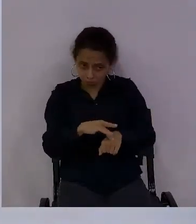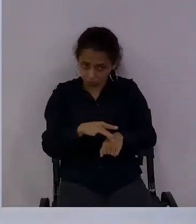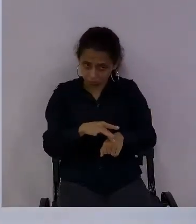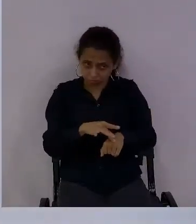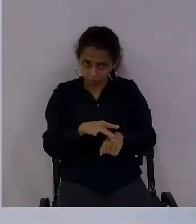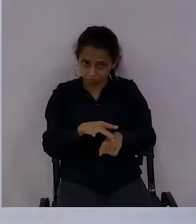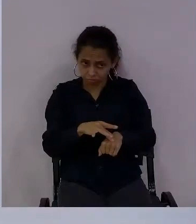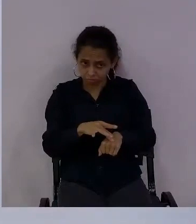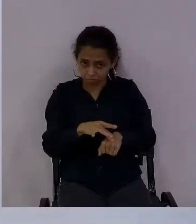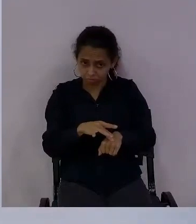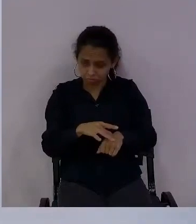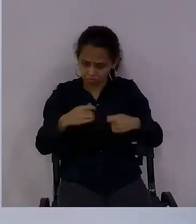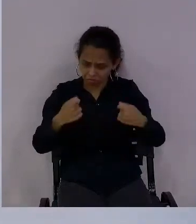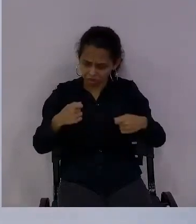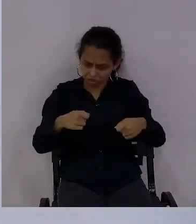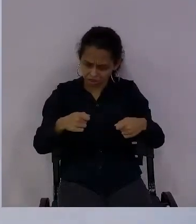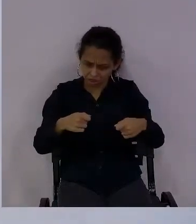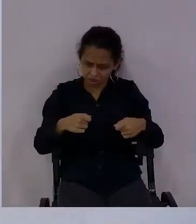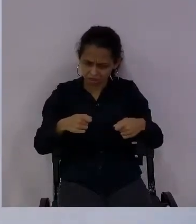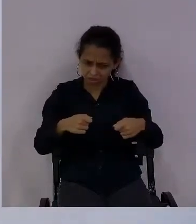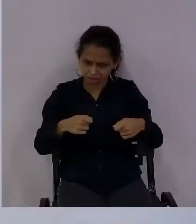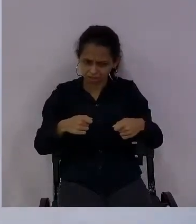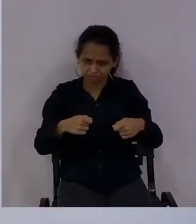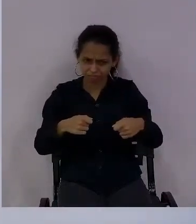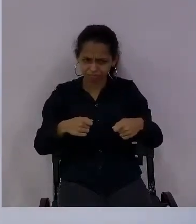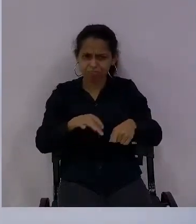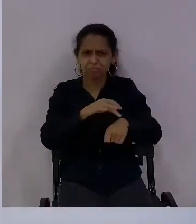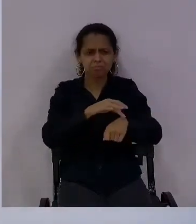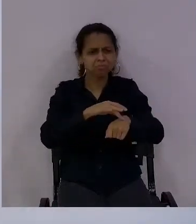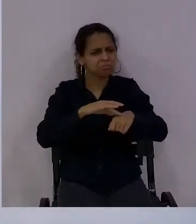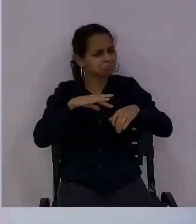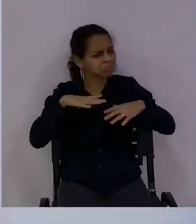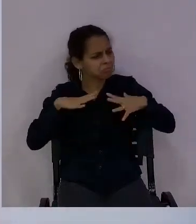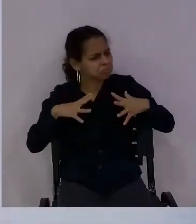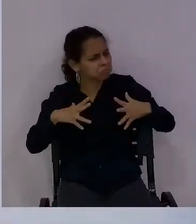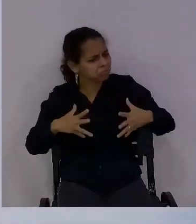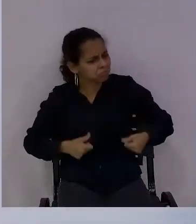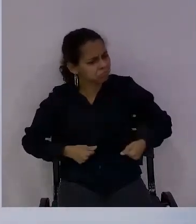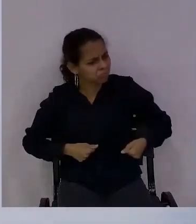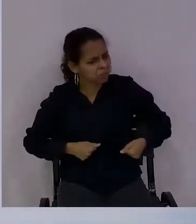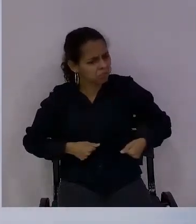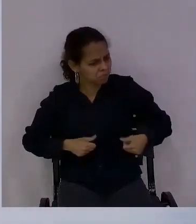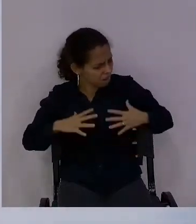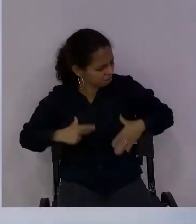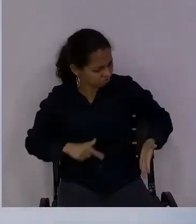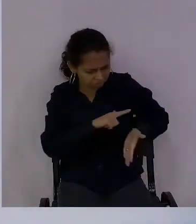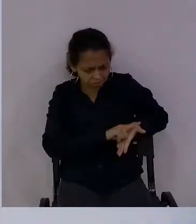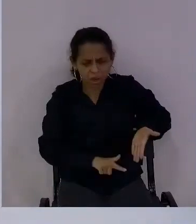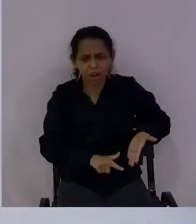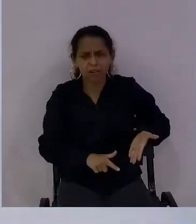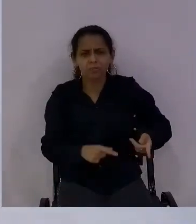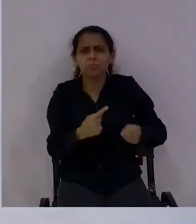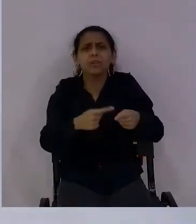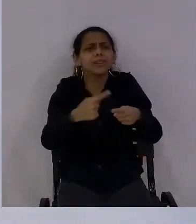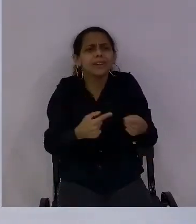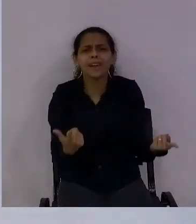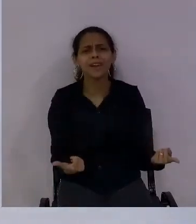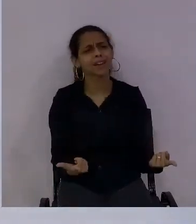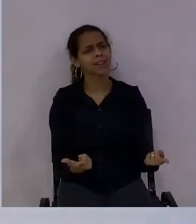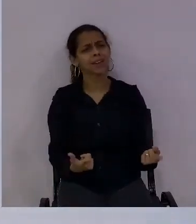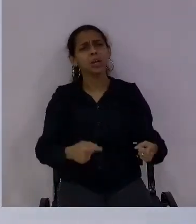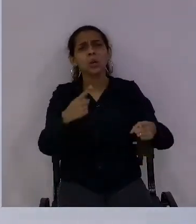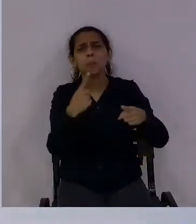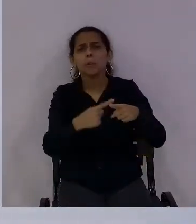de purificação e se submete, se expõe a isso. Porque o Salvador do mundo, o Deus Criador dos céus e da terra,